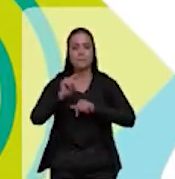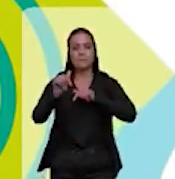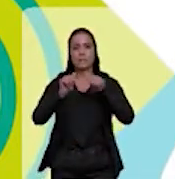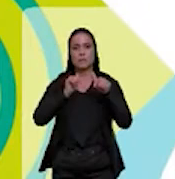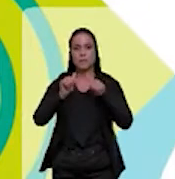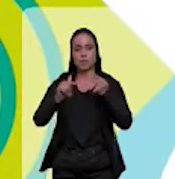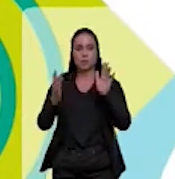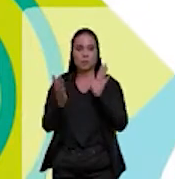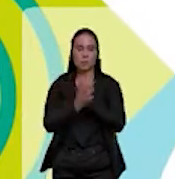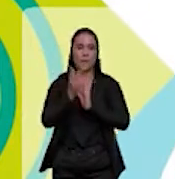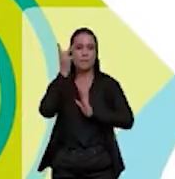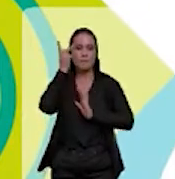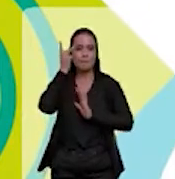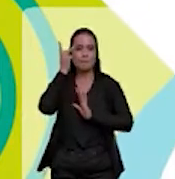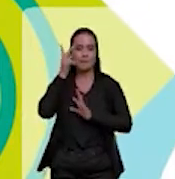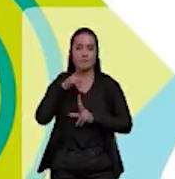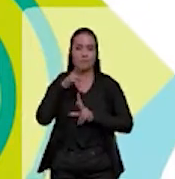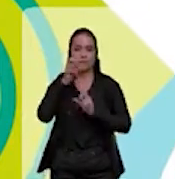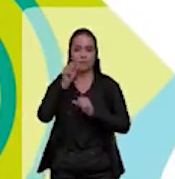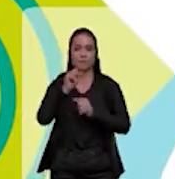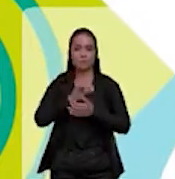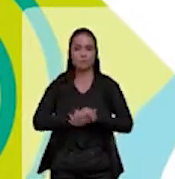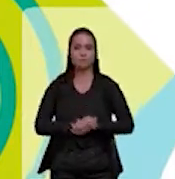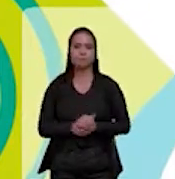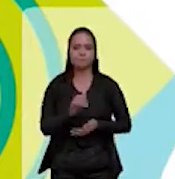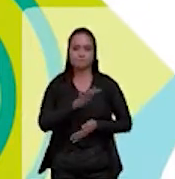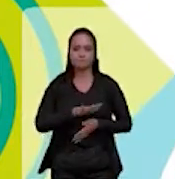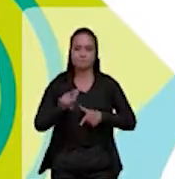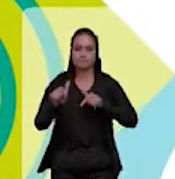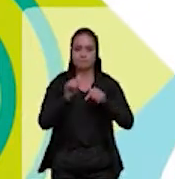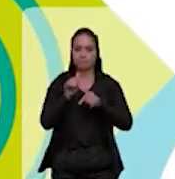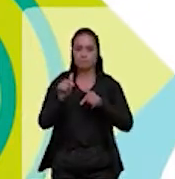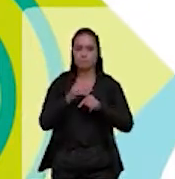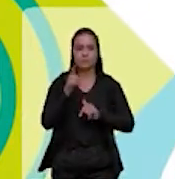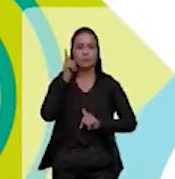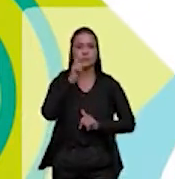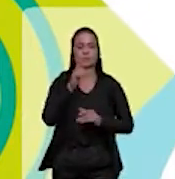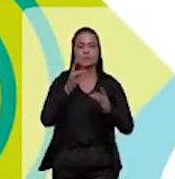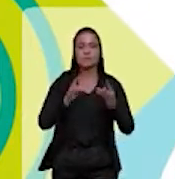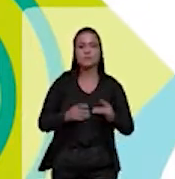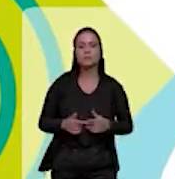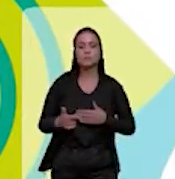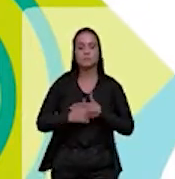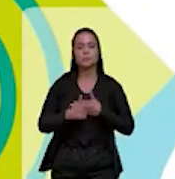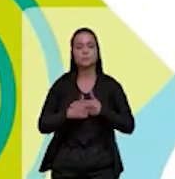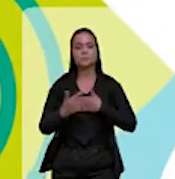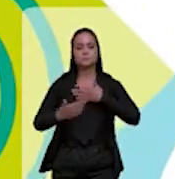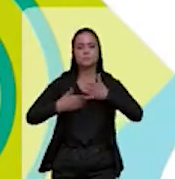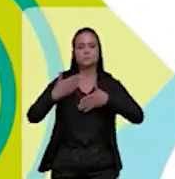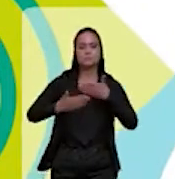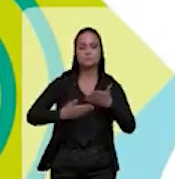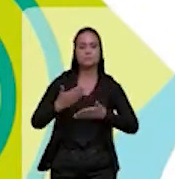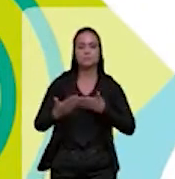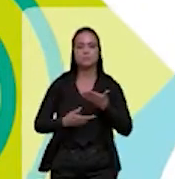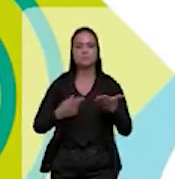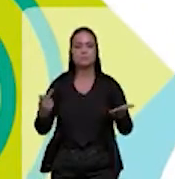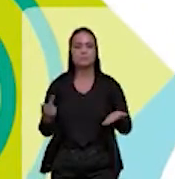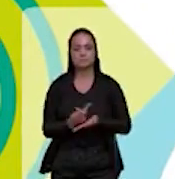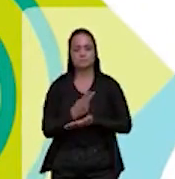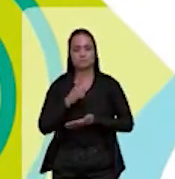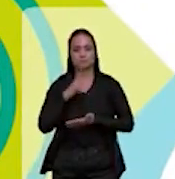trabalhar conjuntamente para fortalecer nesse trabalho ganha destacado papel a promoção articulada de ações